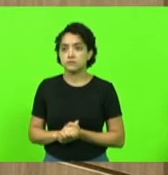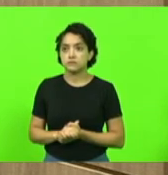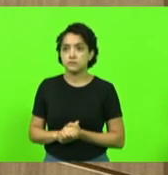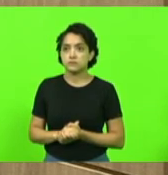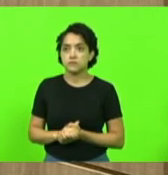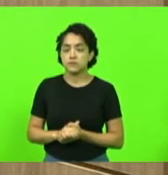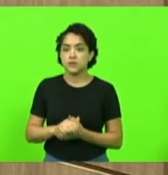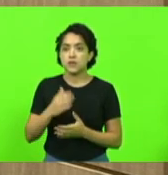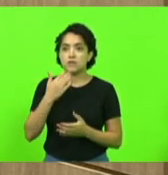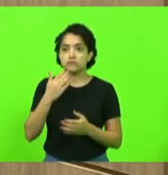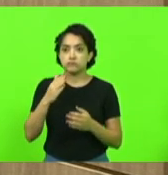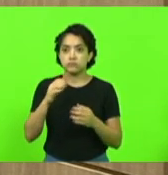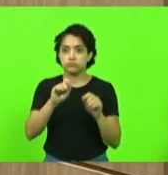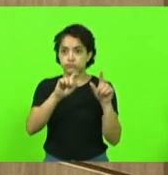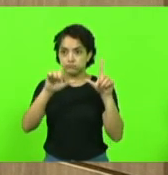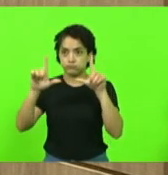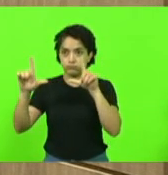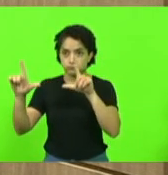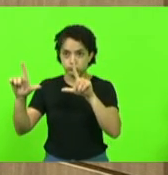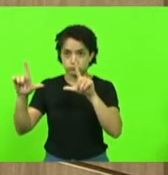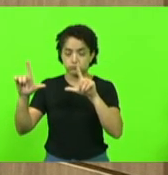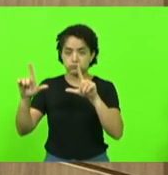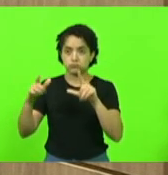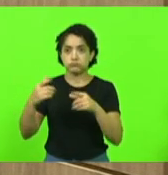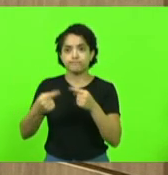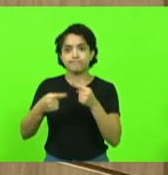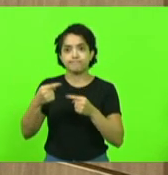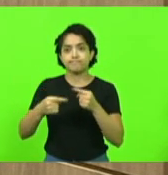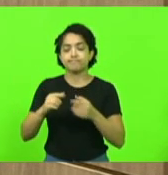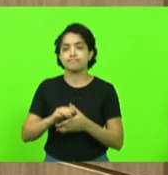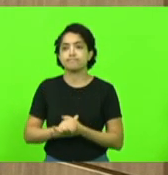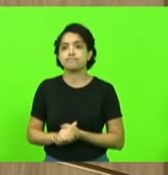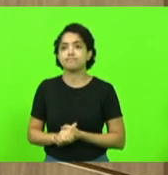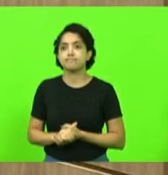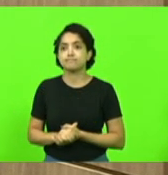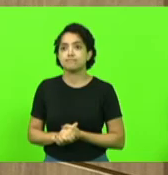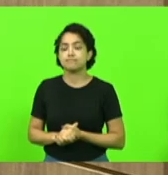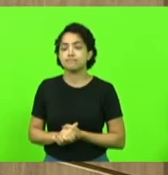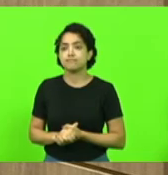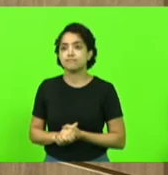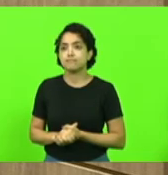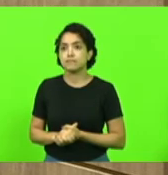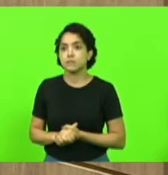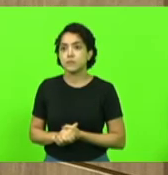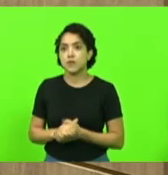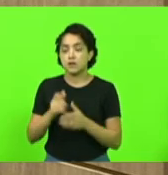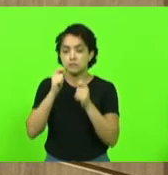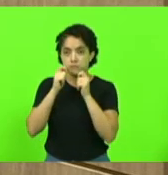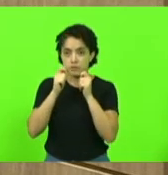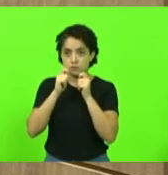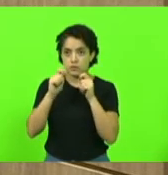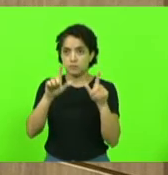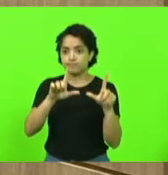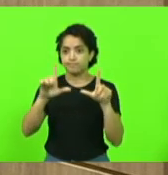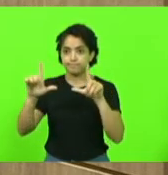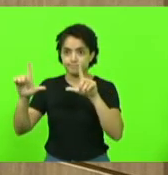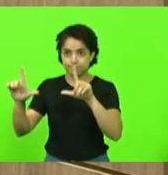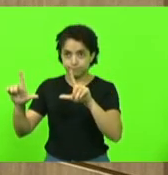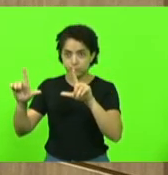para a gente ir antecipando aí o debate? Não sei. Peço assessoria que abra o painel para que os senhores deputados possam exercer